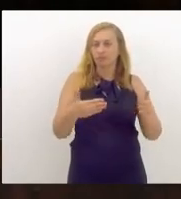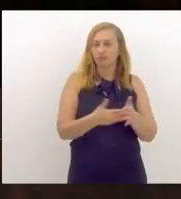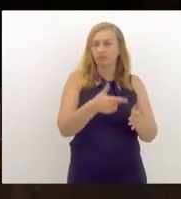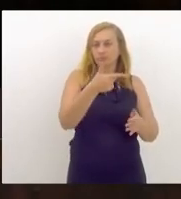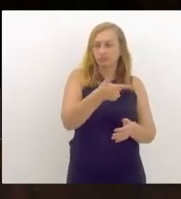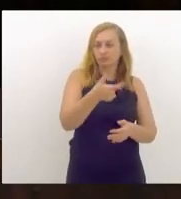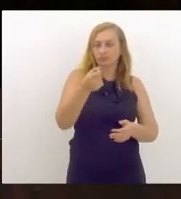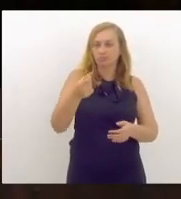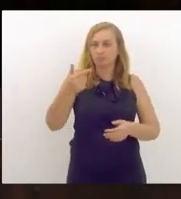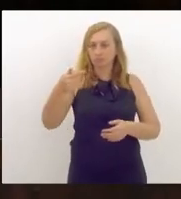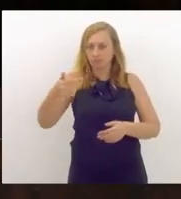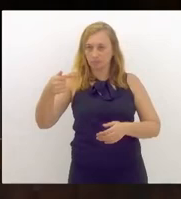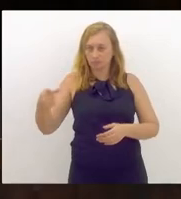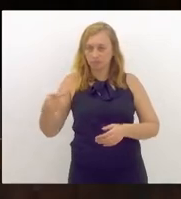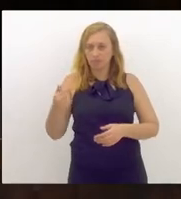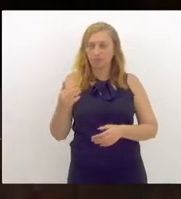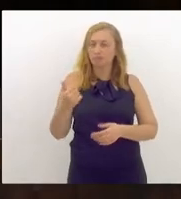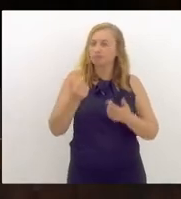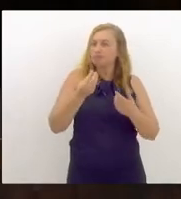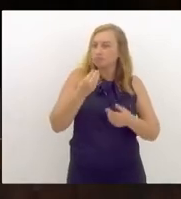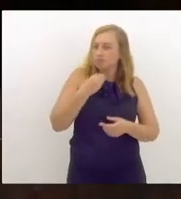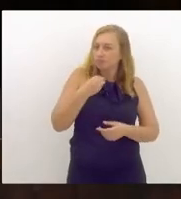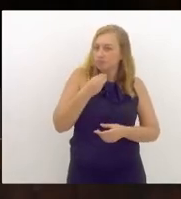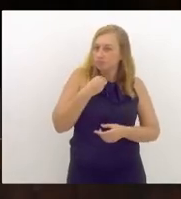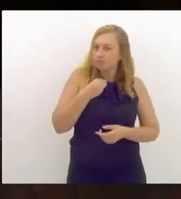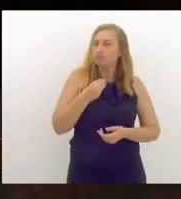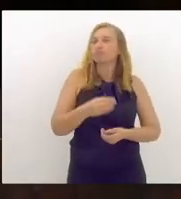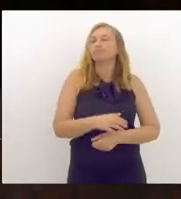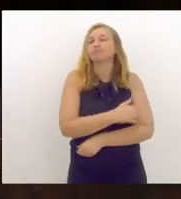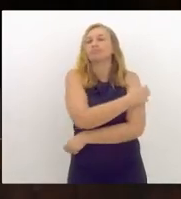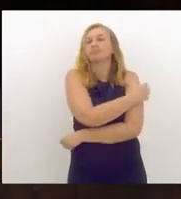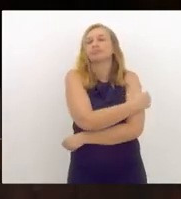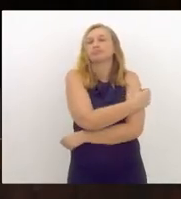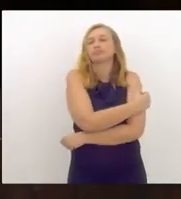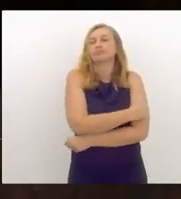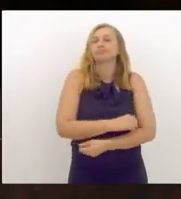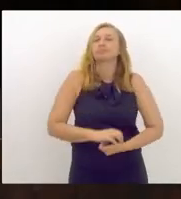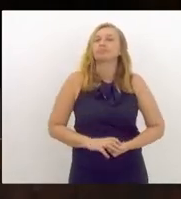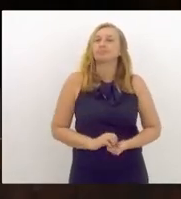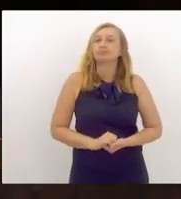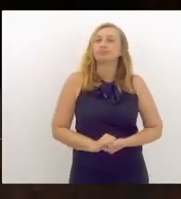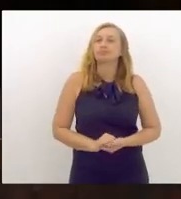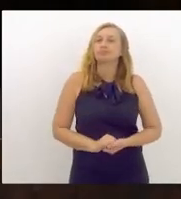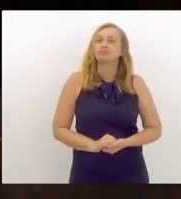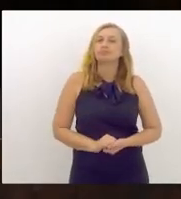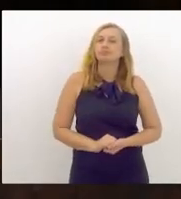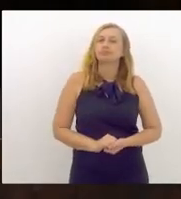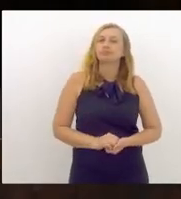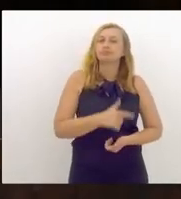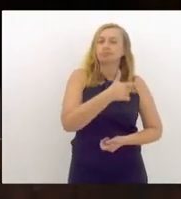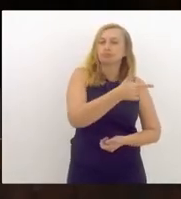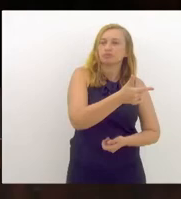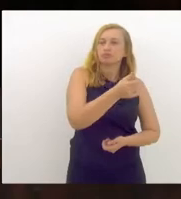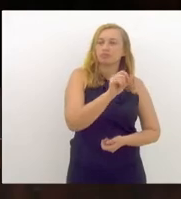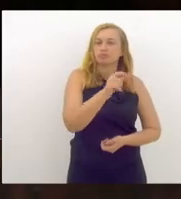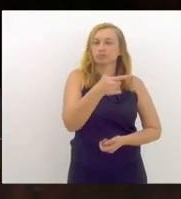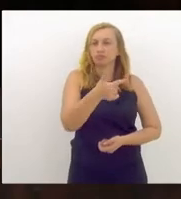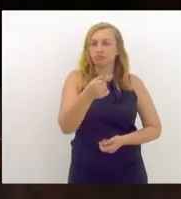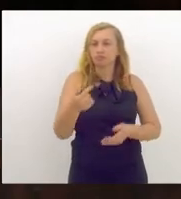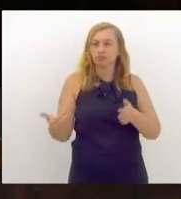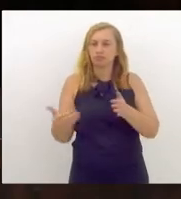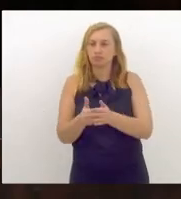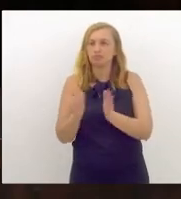bastante debilitado bastante o fruto de objeto retrocesso de 2017 para cá situação